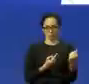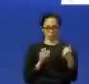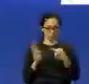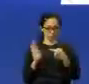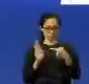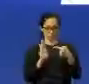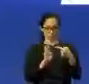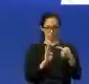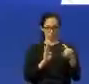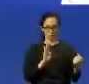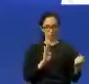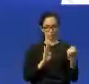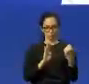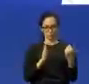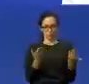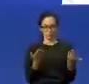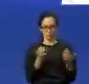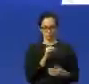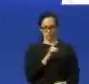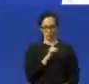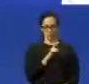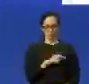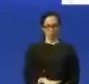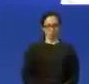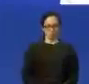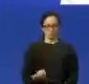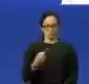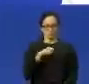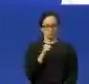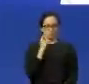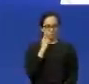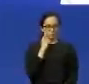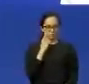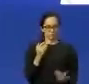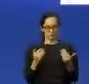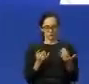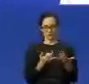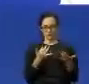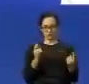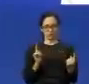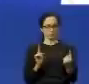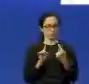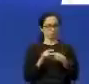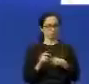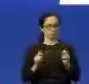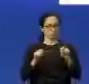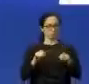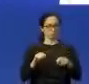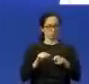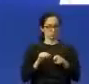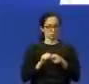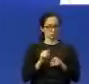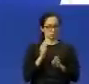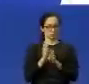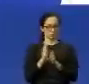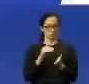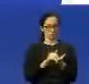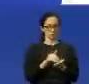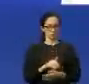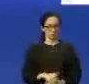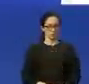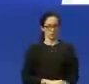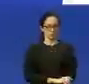B, partiu o bondinho A? Então, aí você tem que ver aí que seja D a distância aí, então, entre os pontos de partida no nível do mar e do topo da montanha,